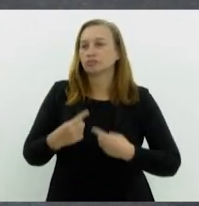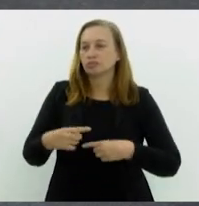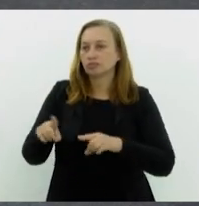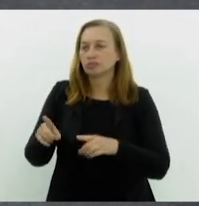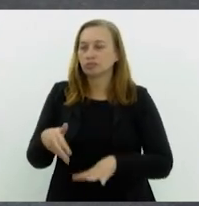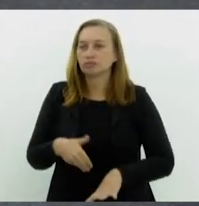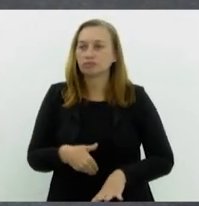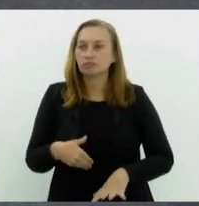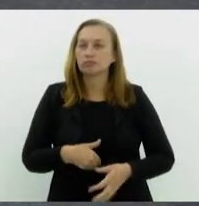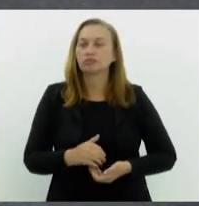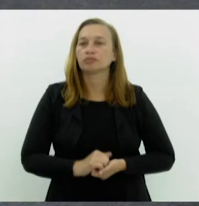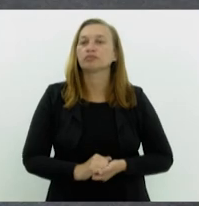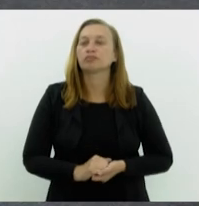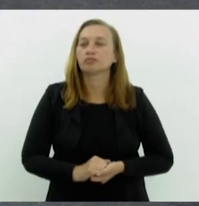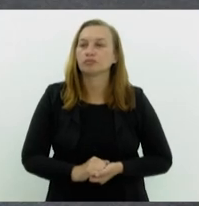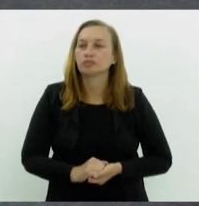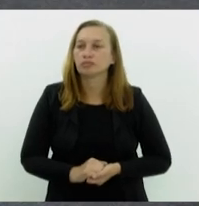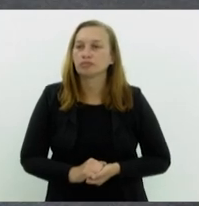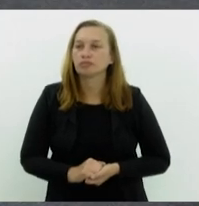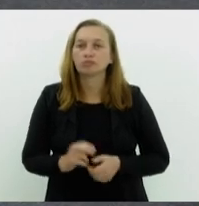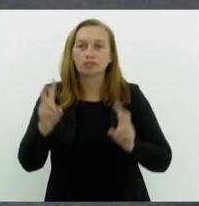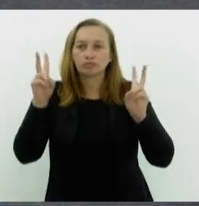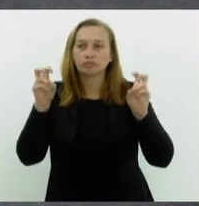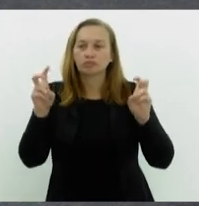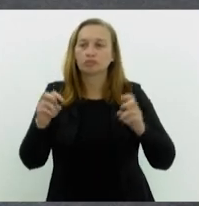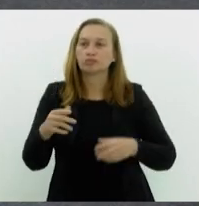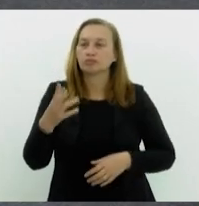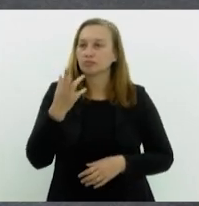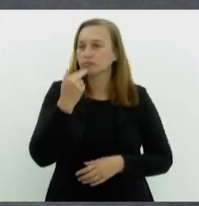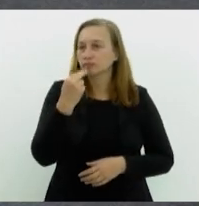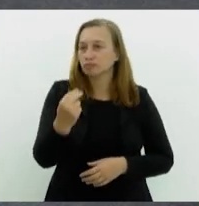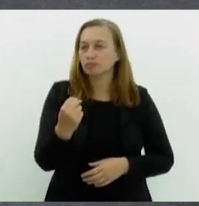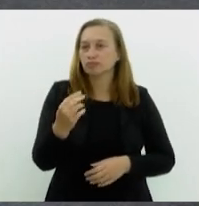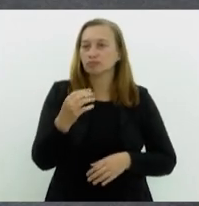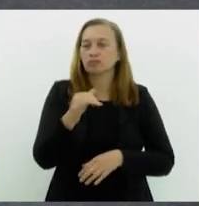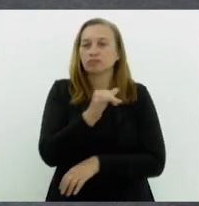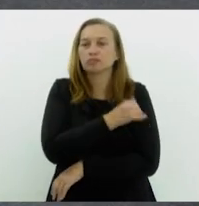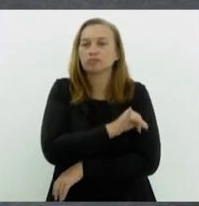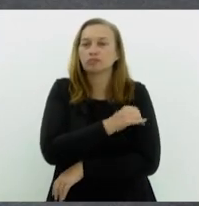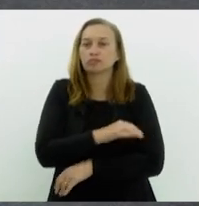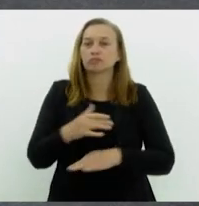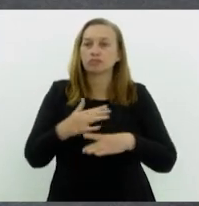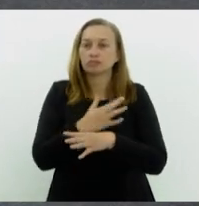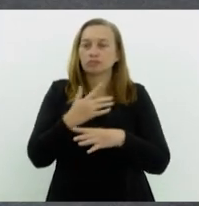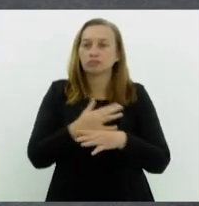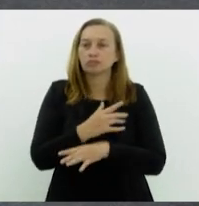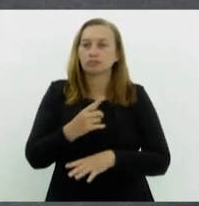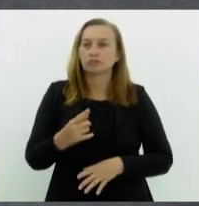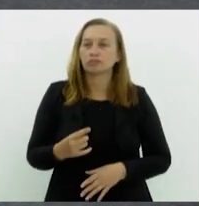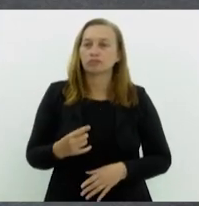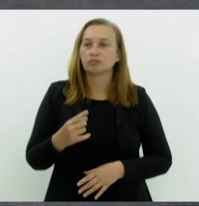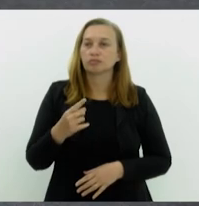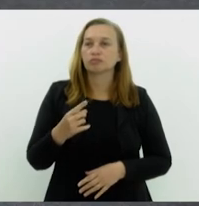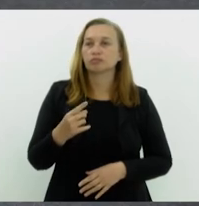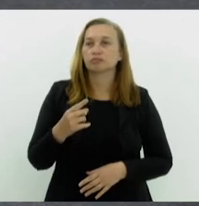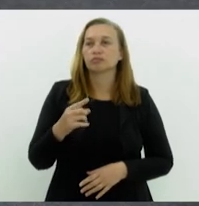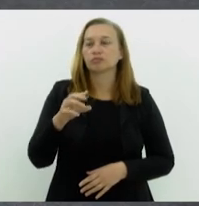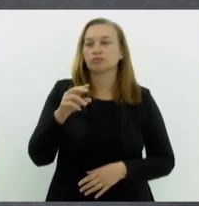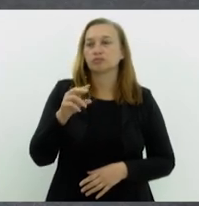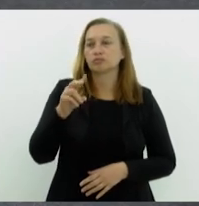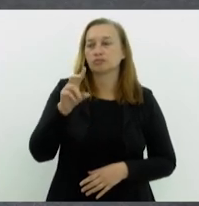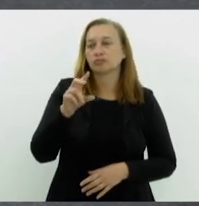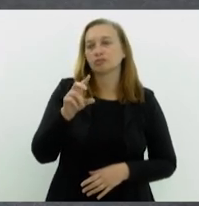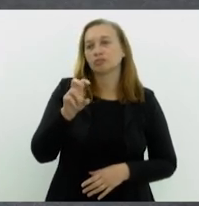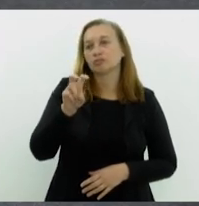Extrema Pobreza, a situação nutricional na cidade do Rio de Janeiro, onde 500 mil de pessoas só